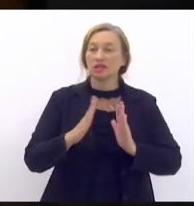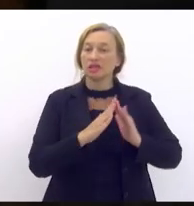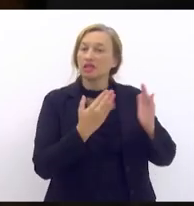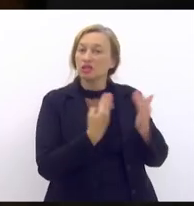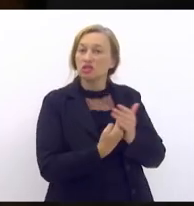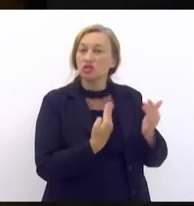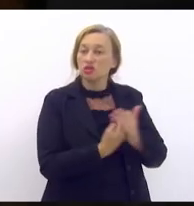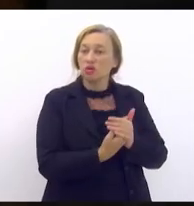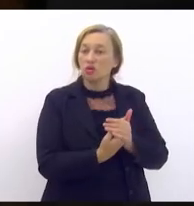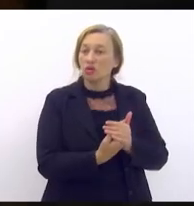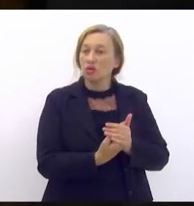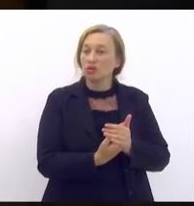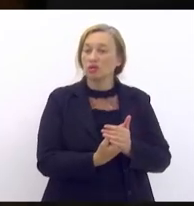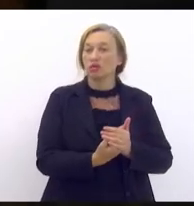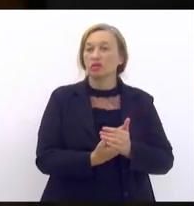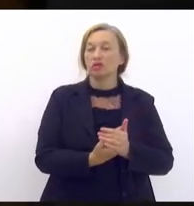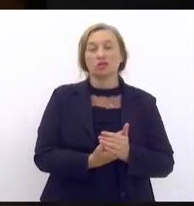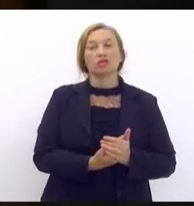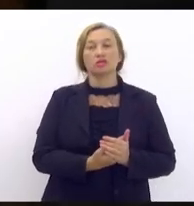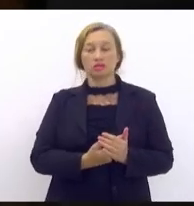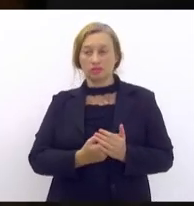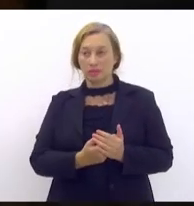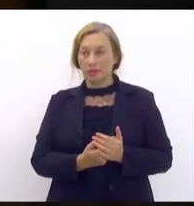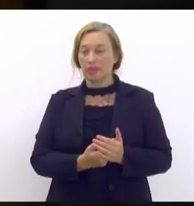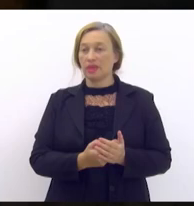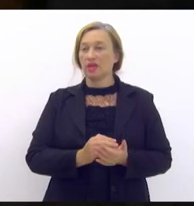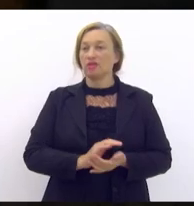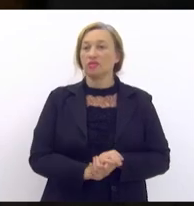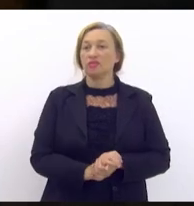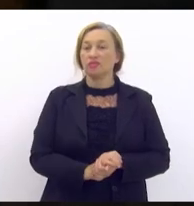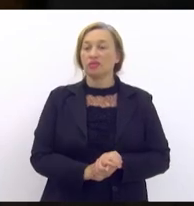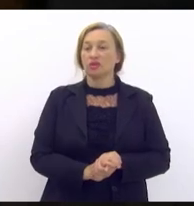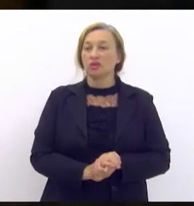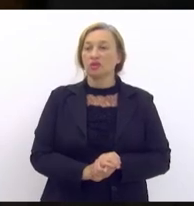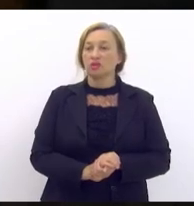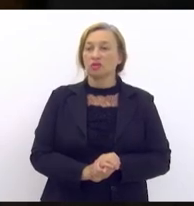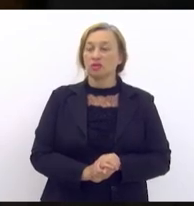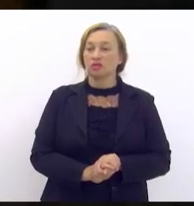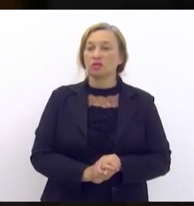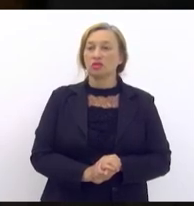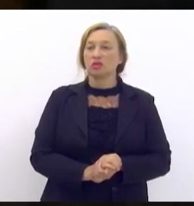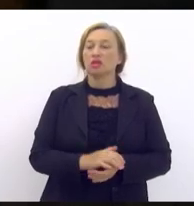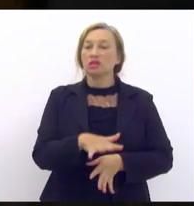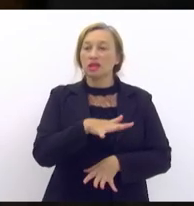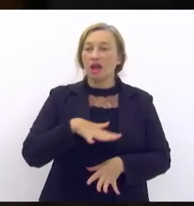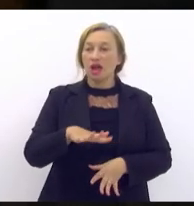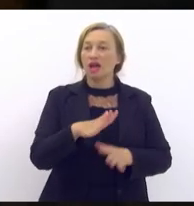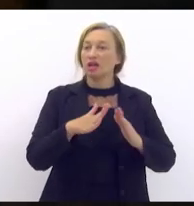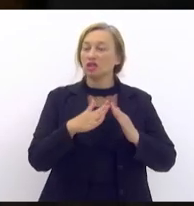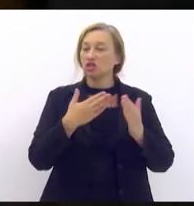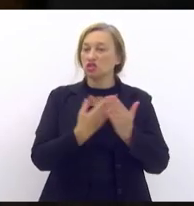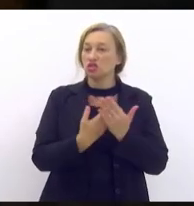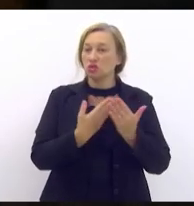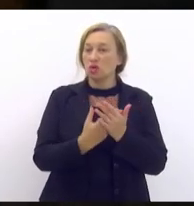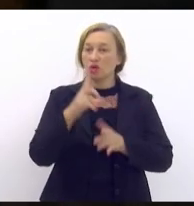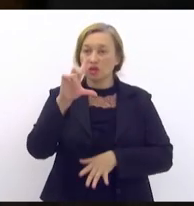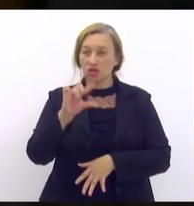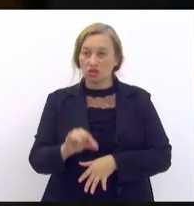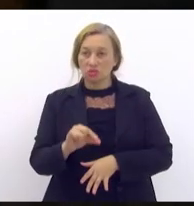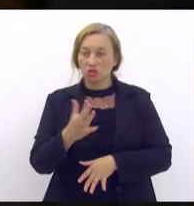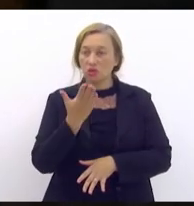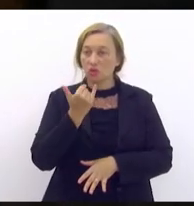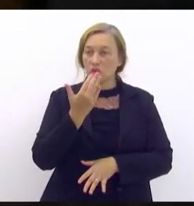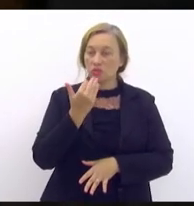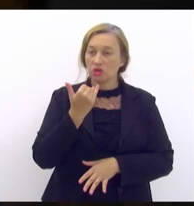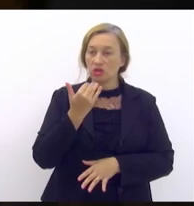Escolas, com o intuito de promover essa publicação oficial no ambiente escolar e reduzir o consumo de